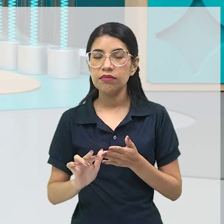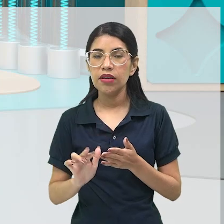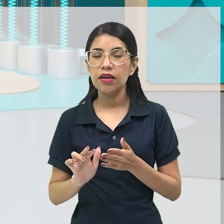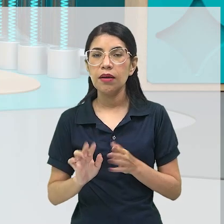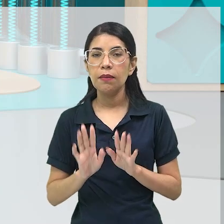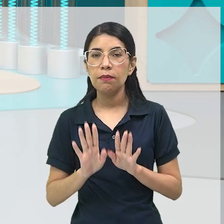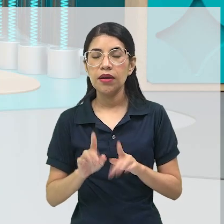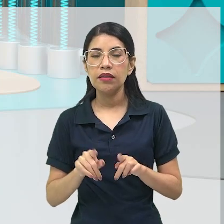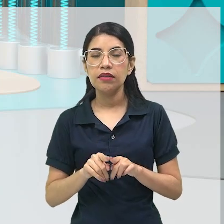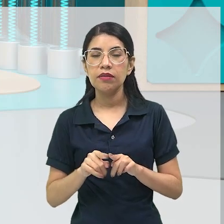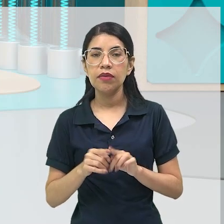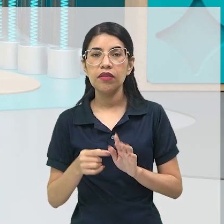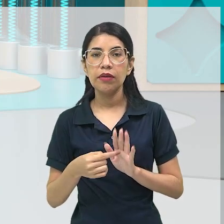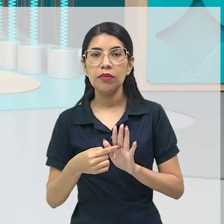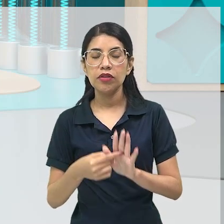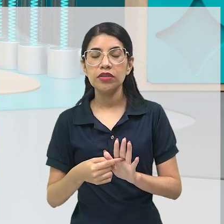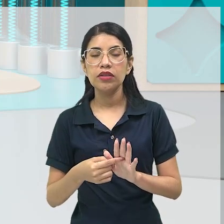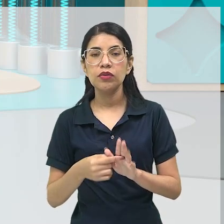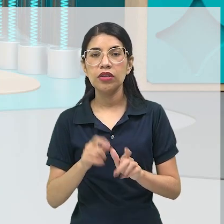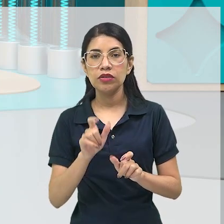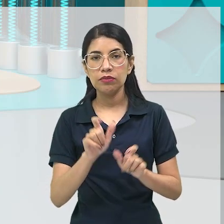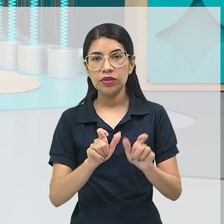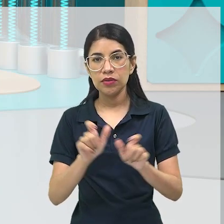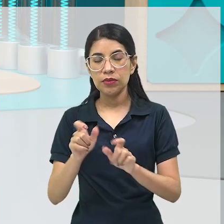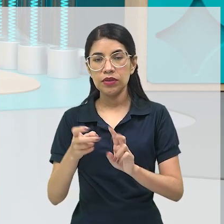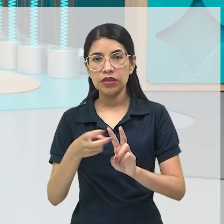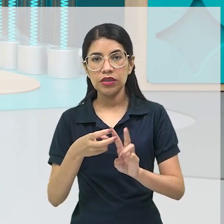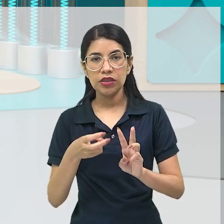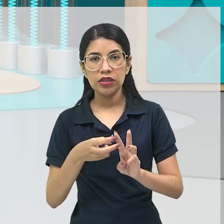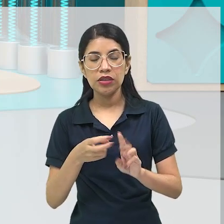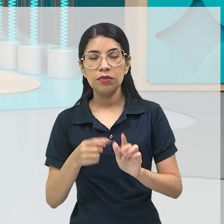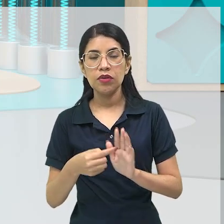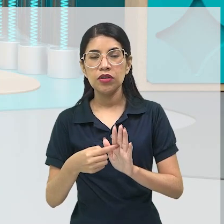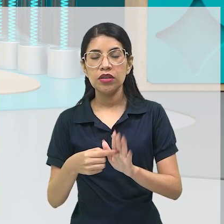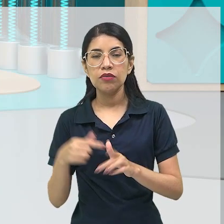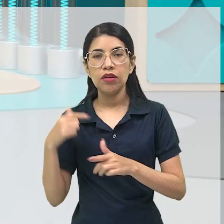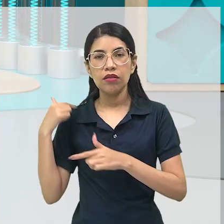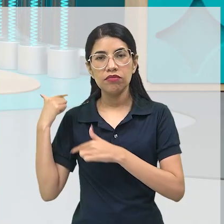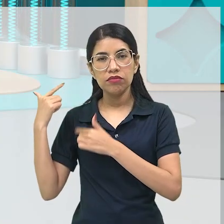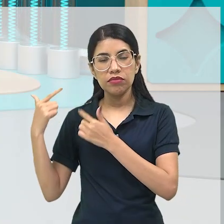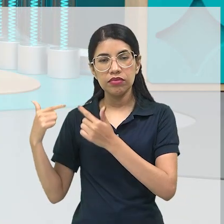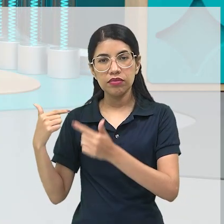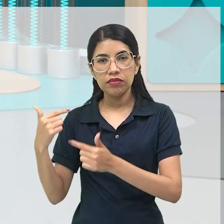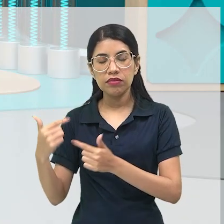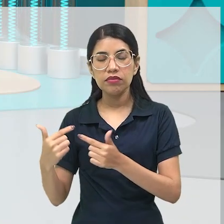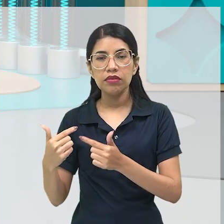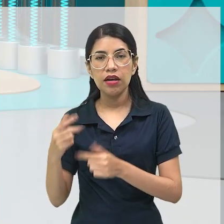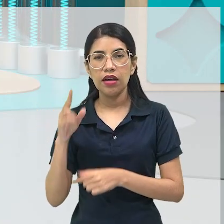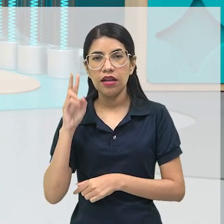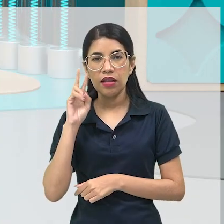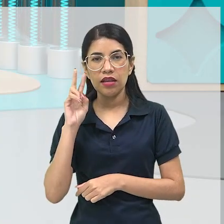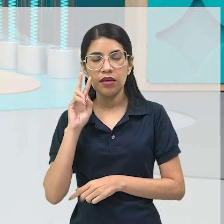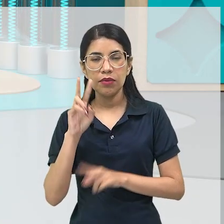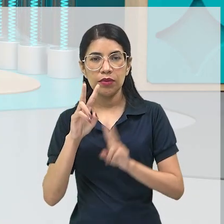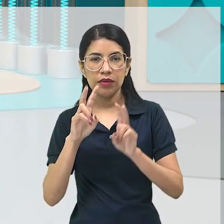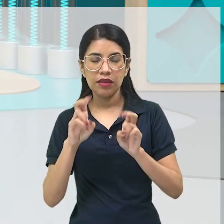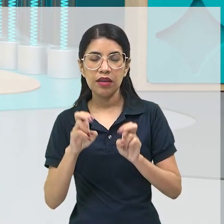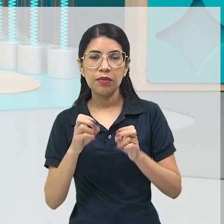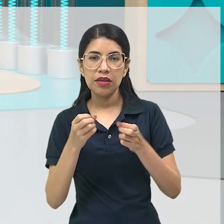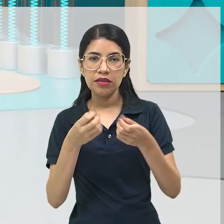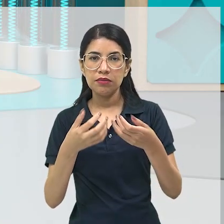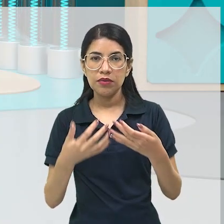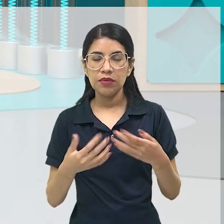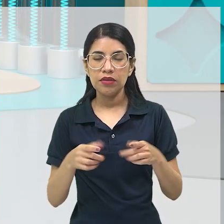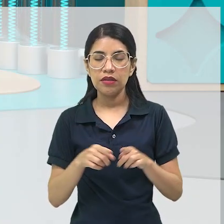vai exibindo indígenas também, trazendo a raiz, a sua ancestralidade. Lembra das temáticas que falamos